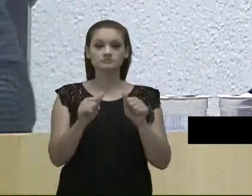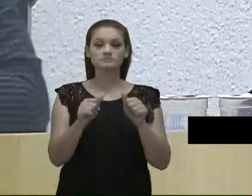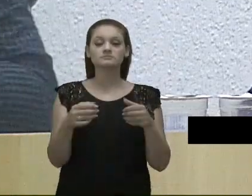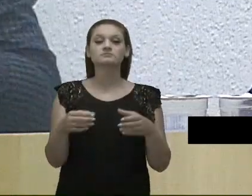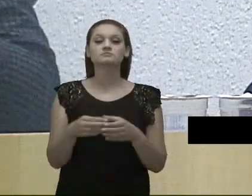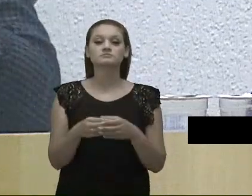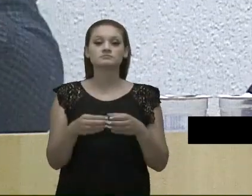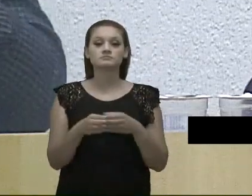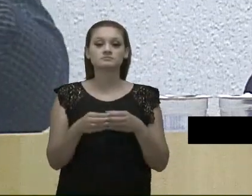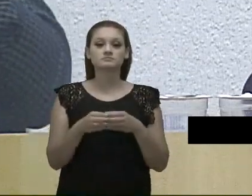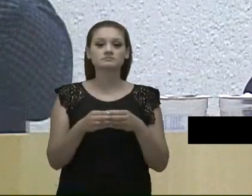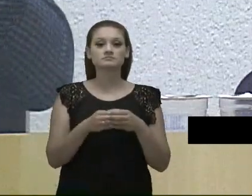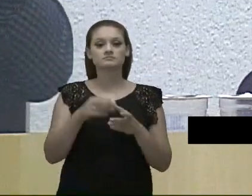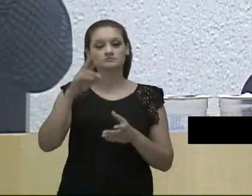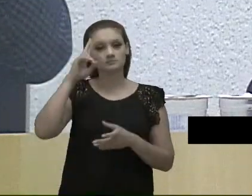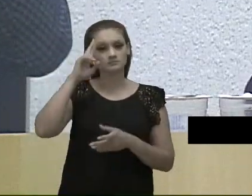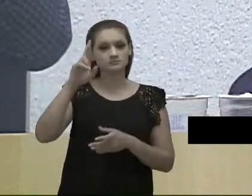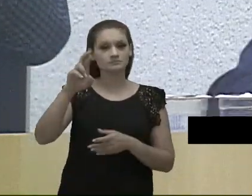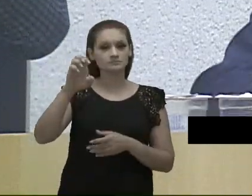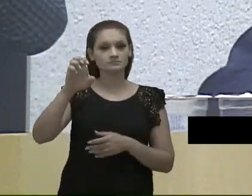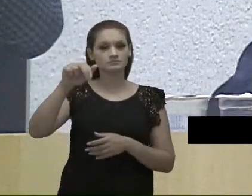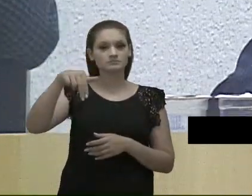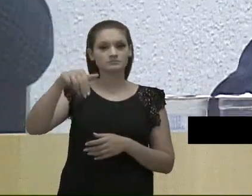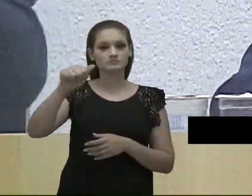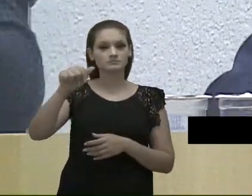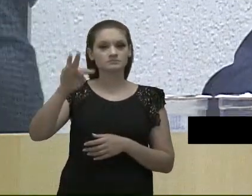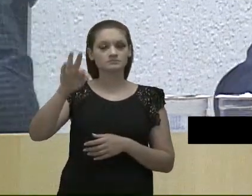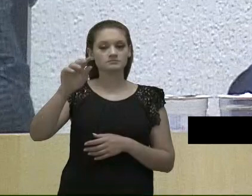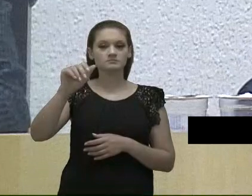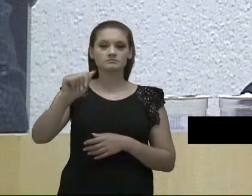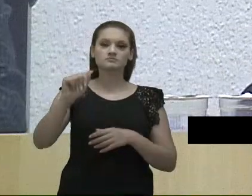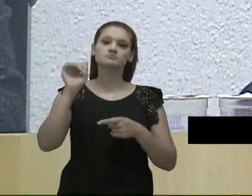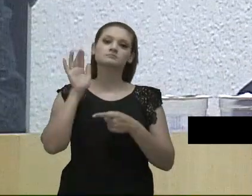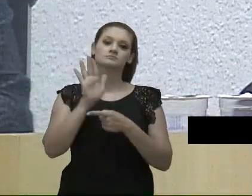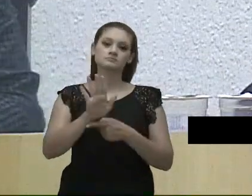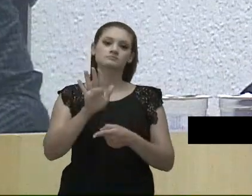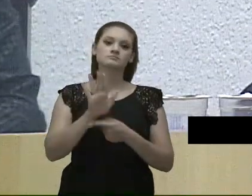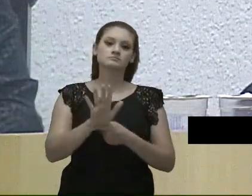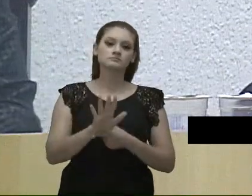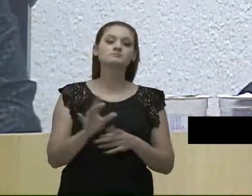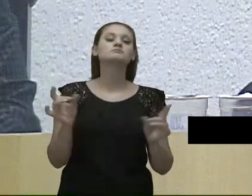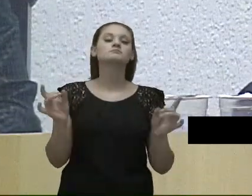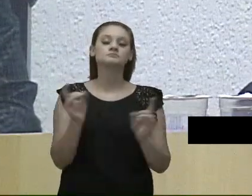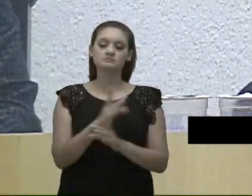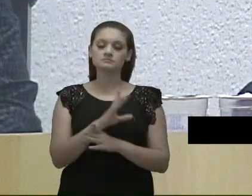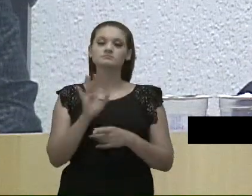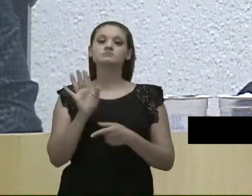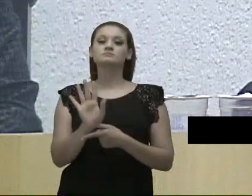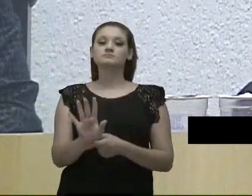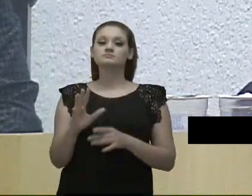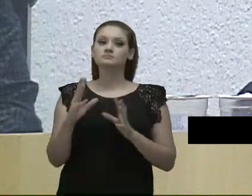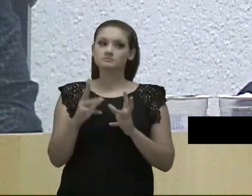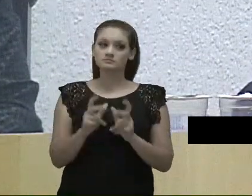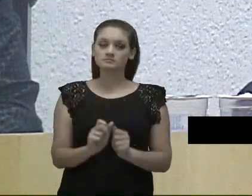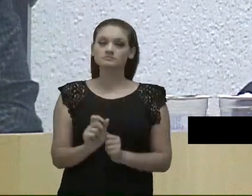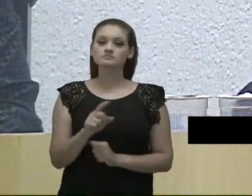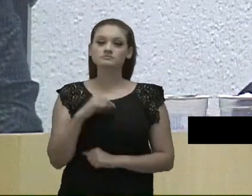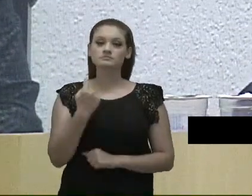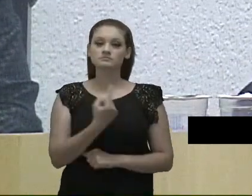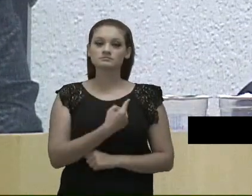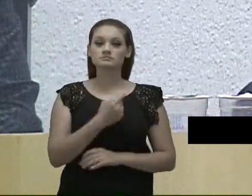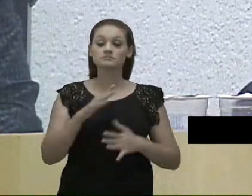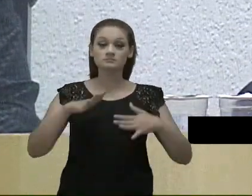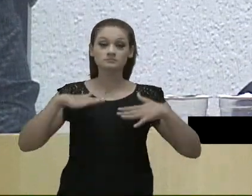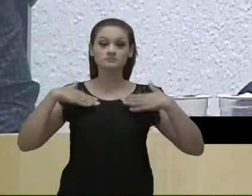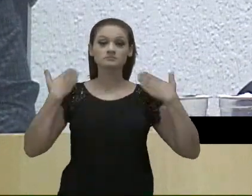equipe, foi que a senhora Renata estaria contribuindo, ajudando, né, disposta a ajudar, a contribuir. Ficamos até contentes